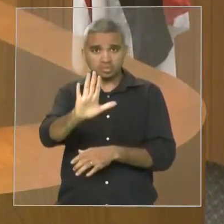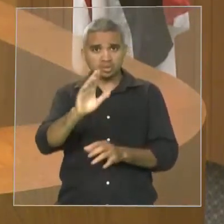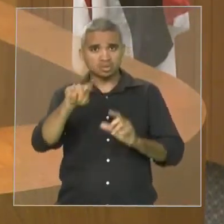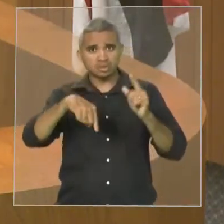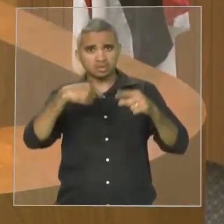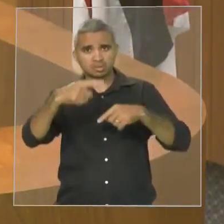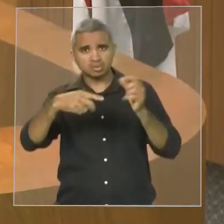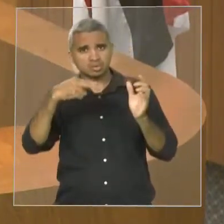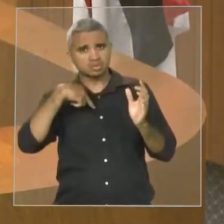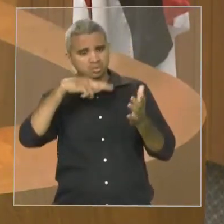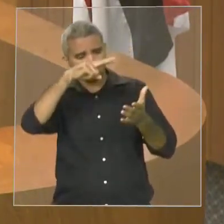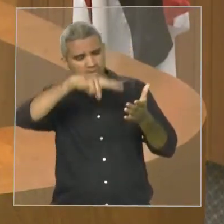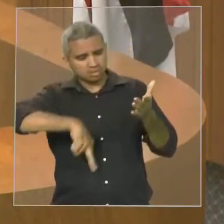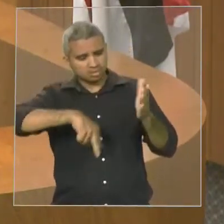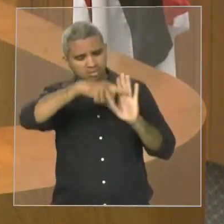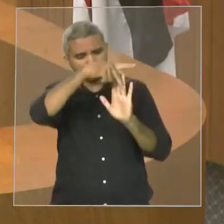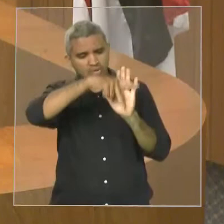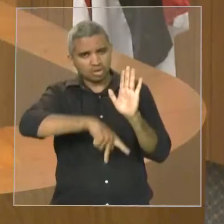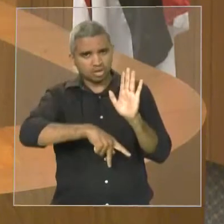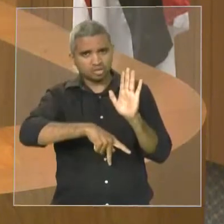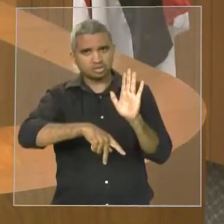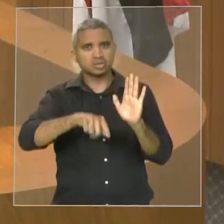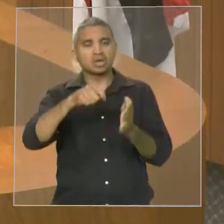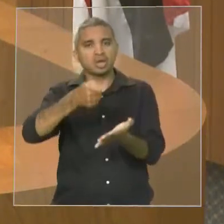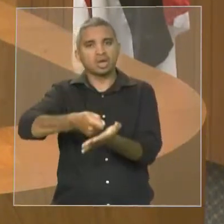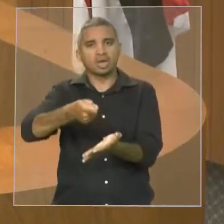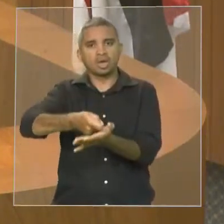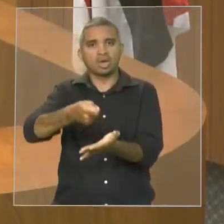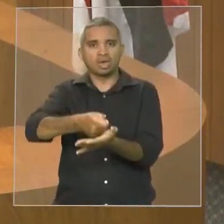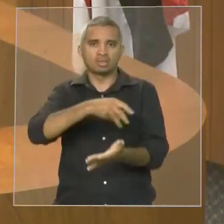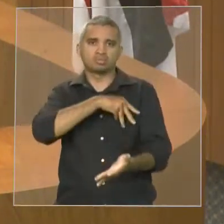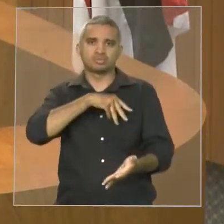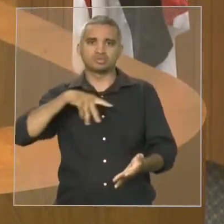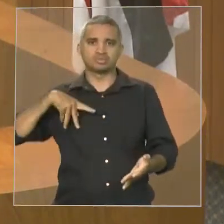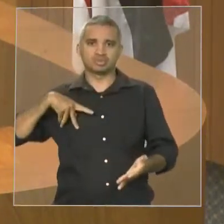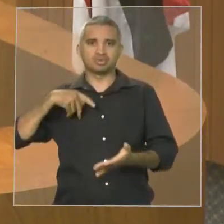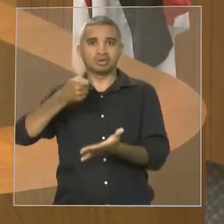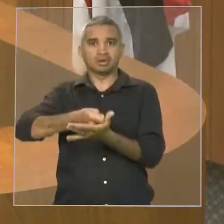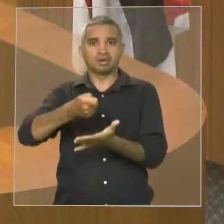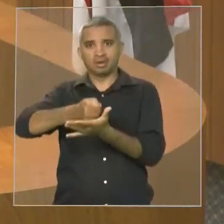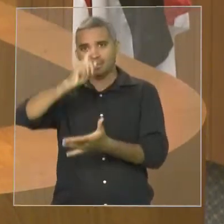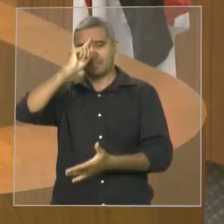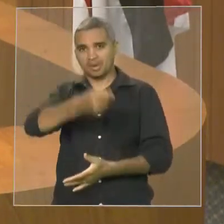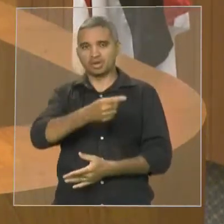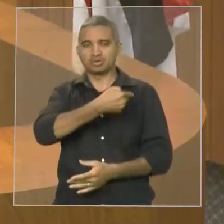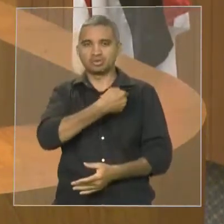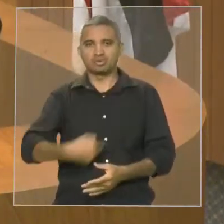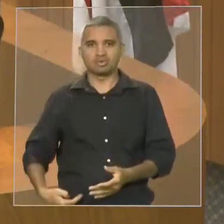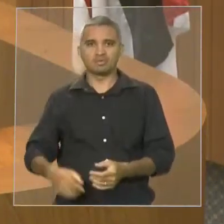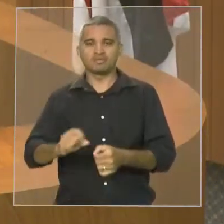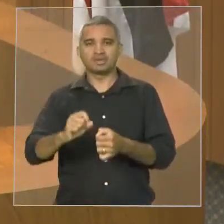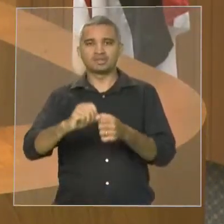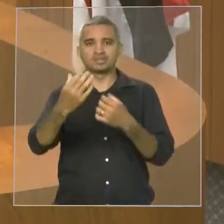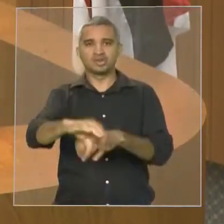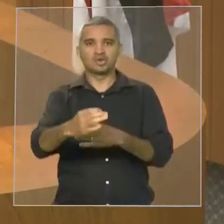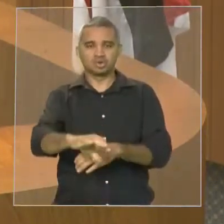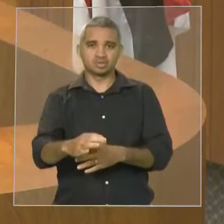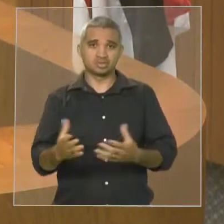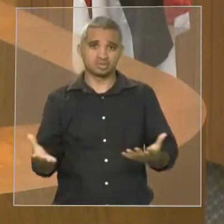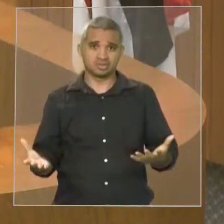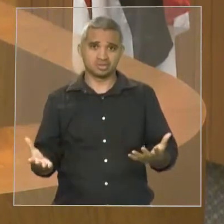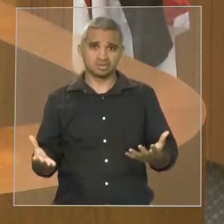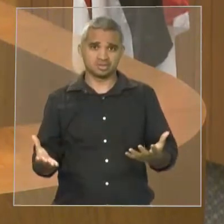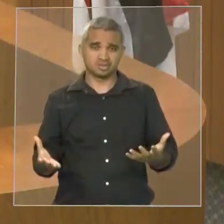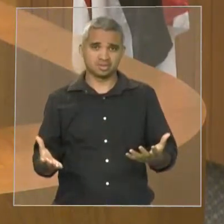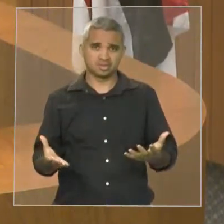ver que era uma exigência do Ministério Público do Trabalho para que fosse realizado o concurso público. Então, quer dizer que para a